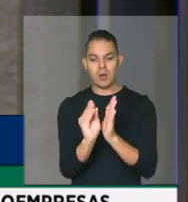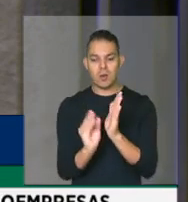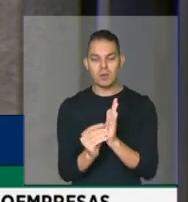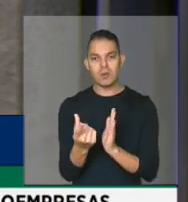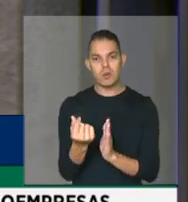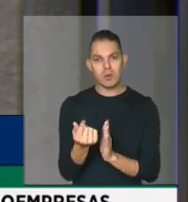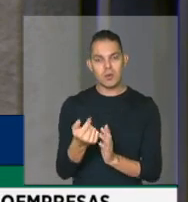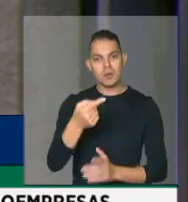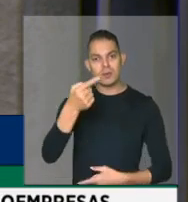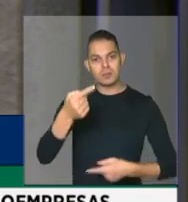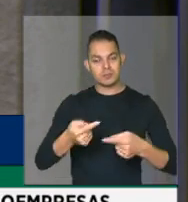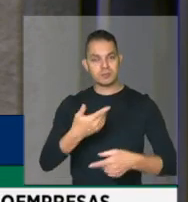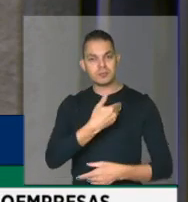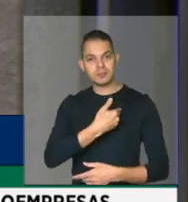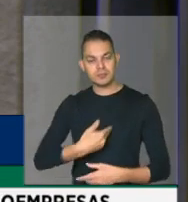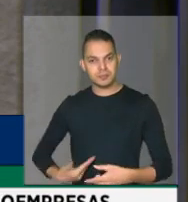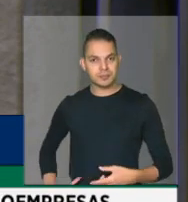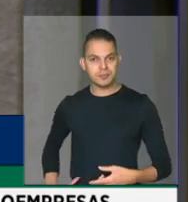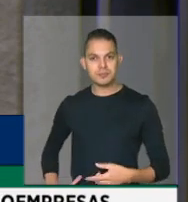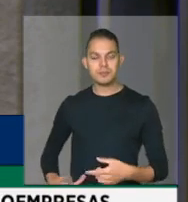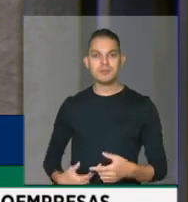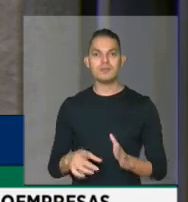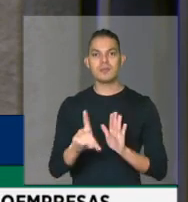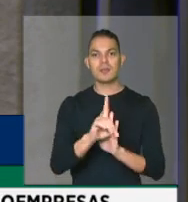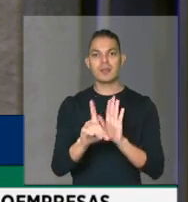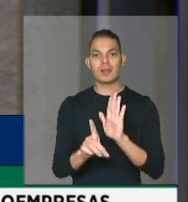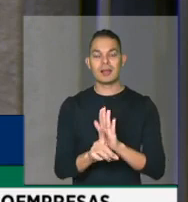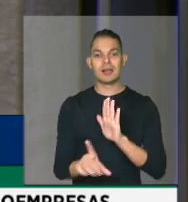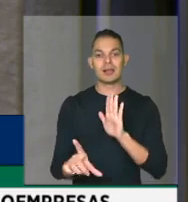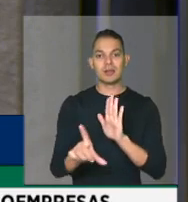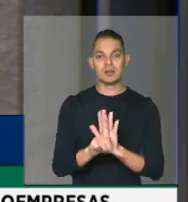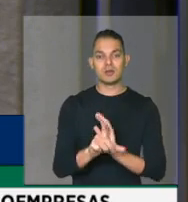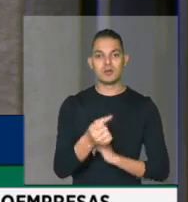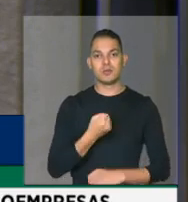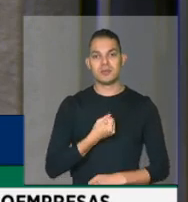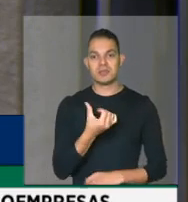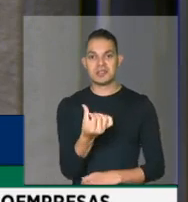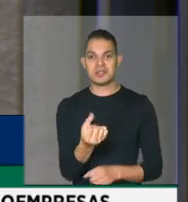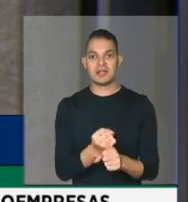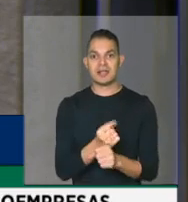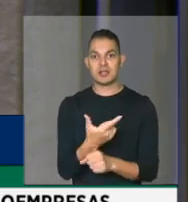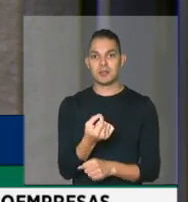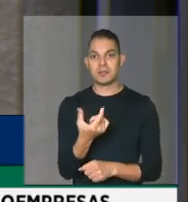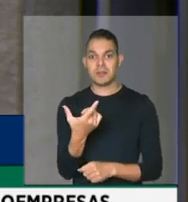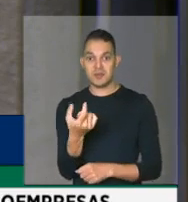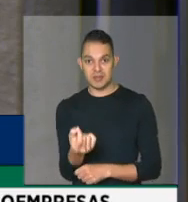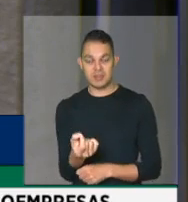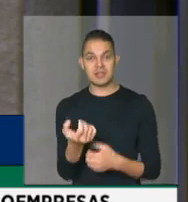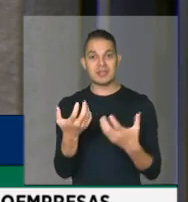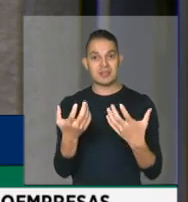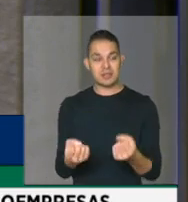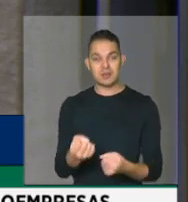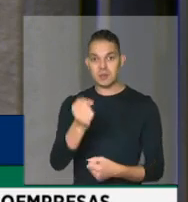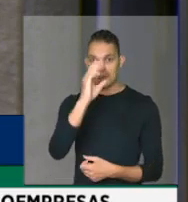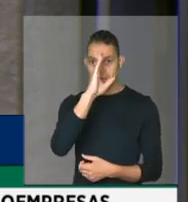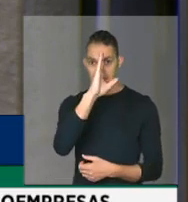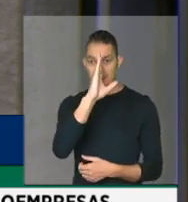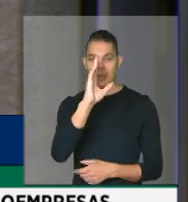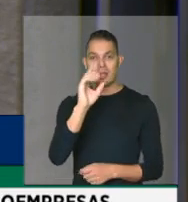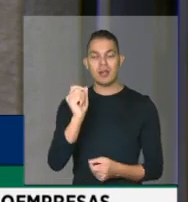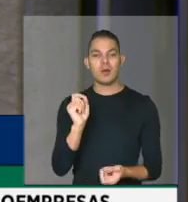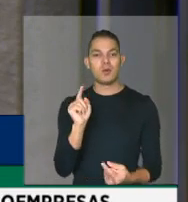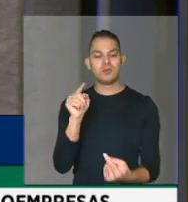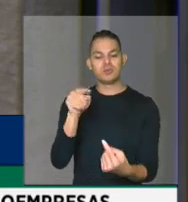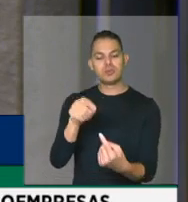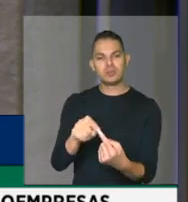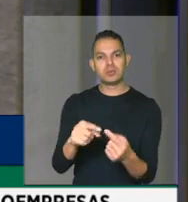devemos fundamentar o parecer no teor do Decreto Legislativo número 6 de 2020, que reconheceu exclusivamente para os fins